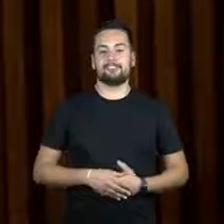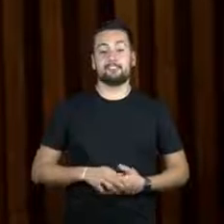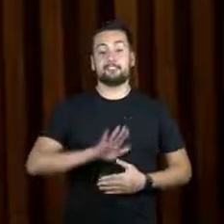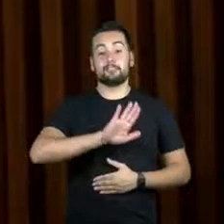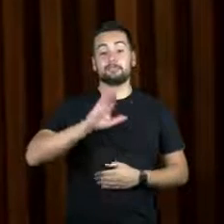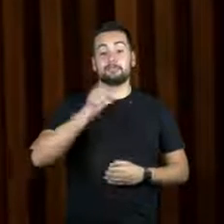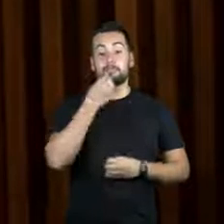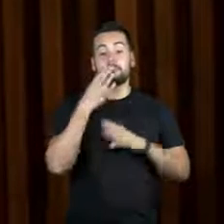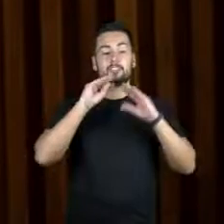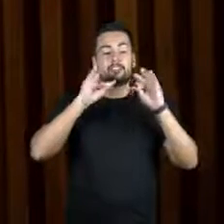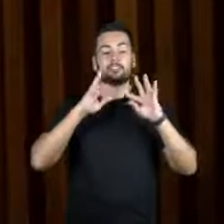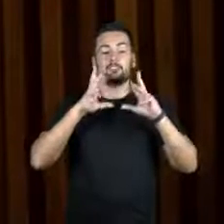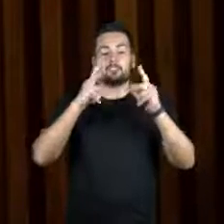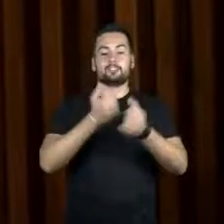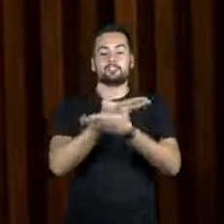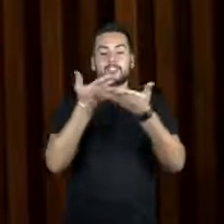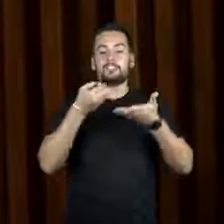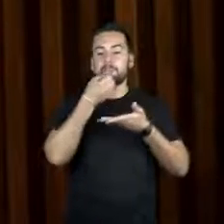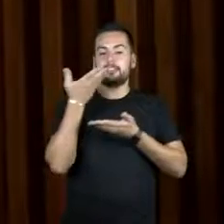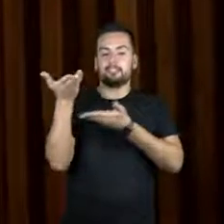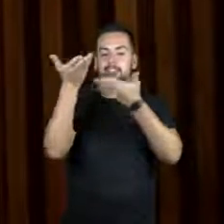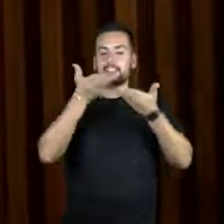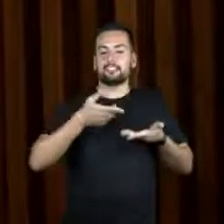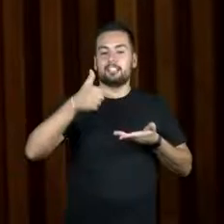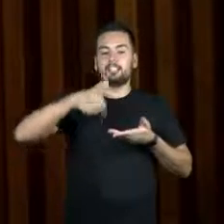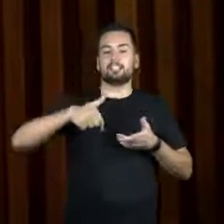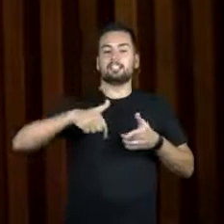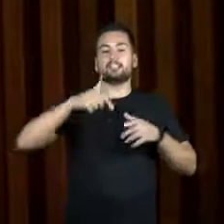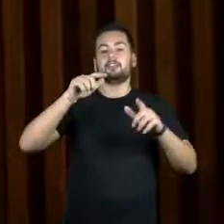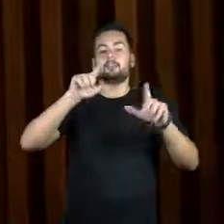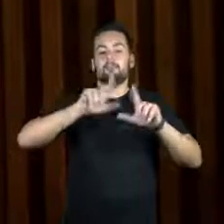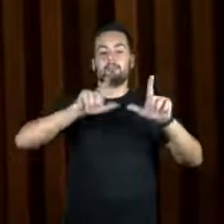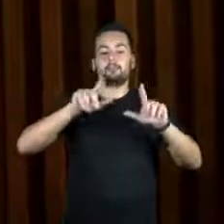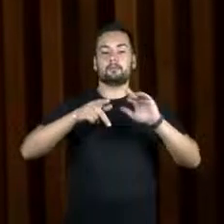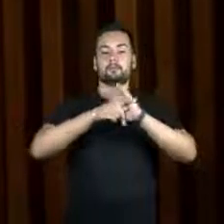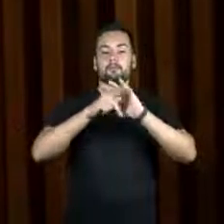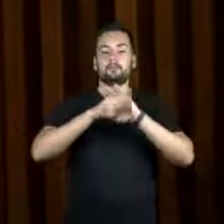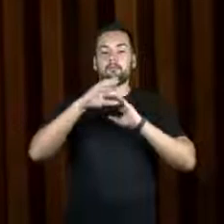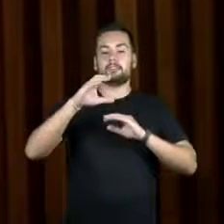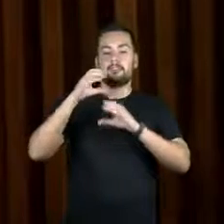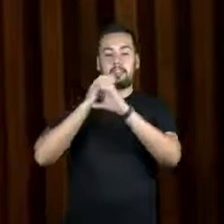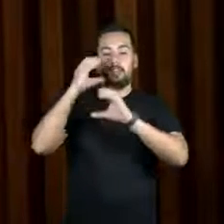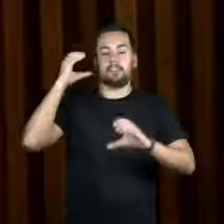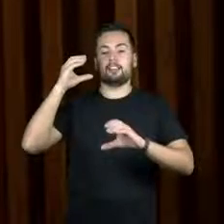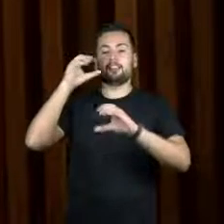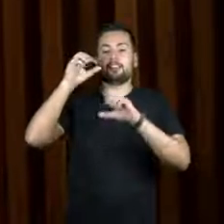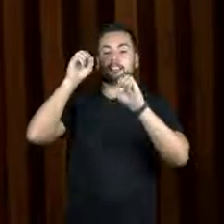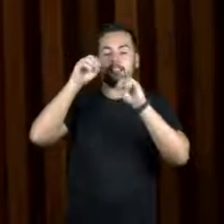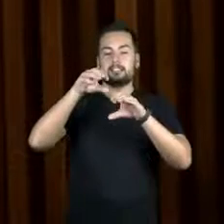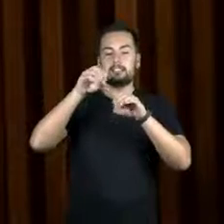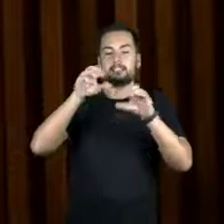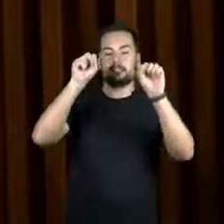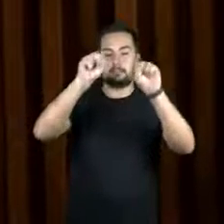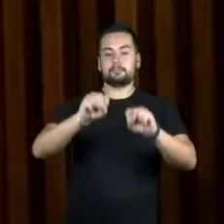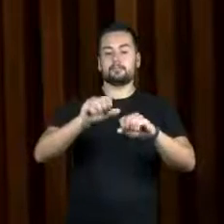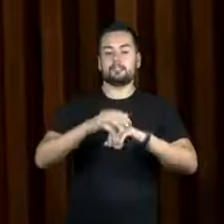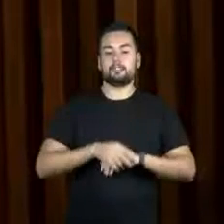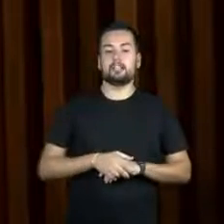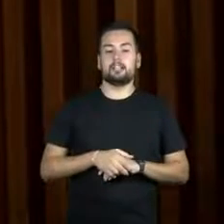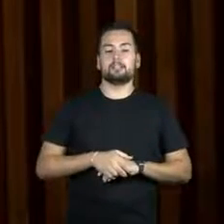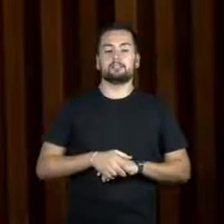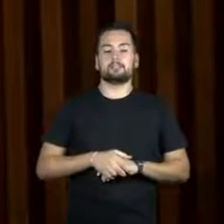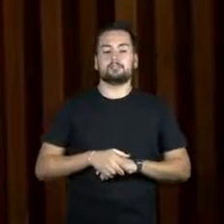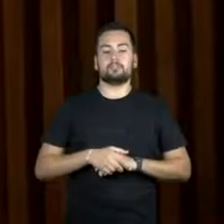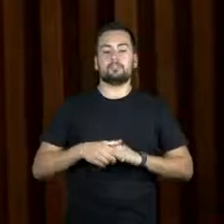Olá, uma boa noite a todos. Sejam bem-vindos ao programa CREA São Paulo Capacita, uma iniciativa do Conselho Regional de Engenharia e Agronomia do Estado de São